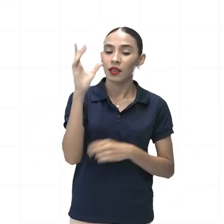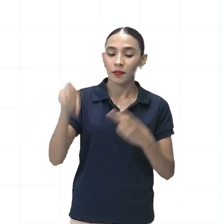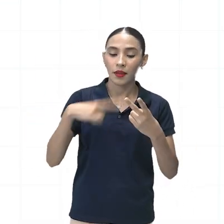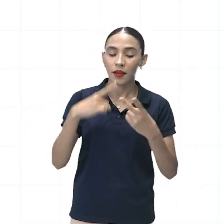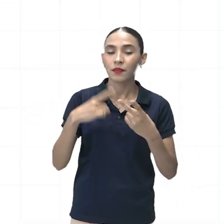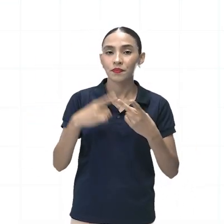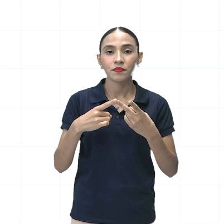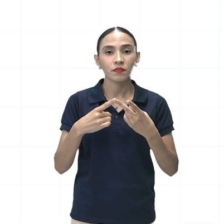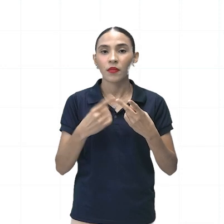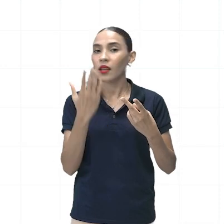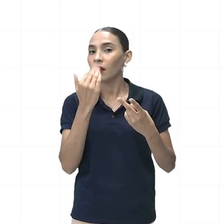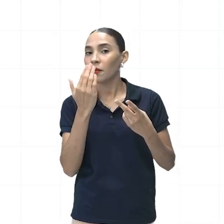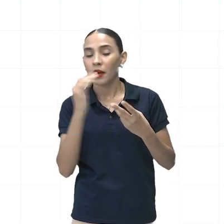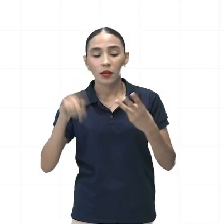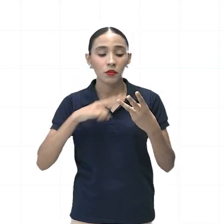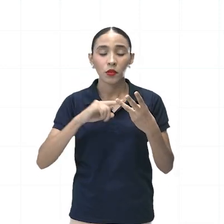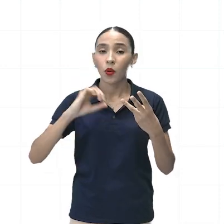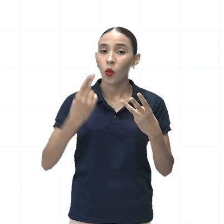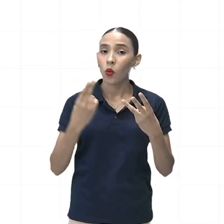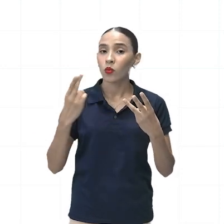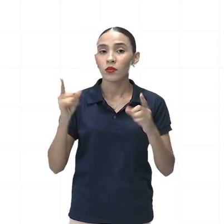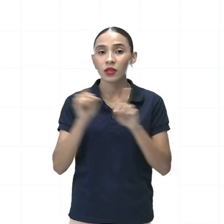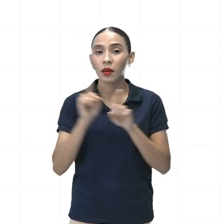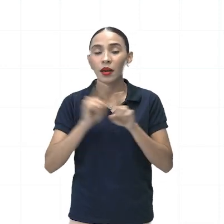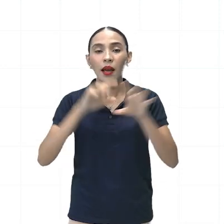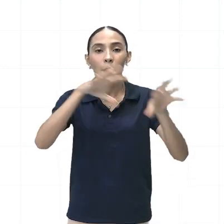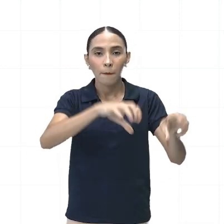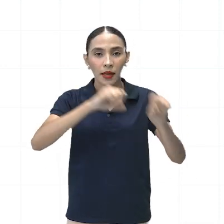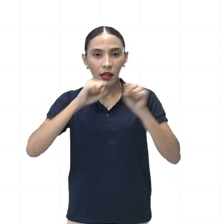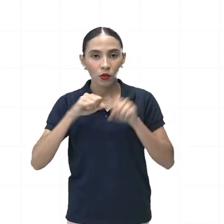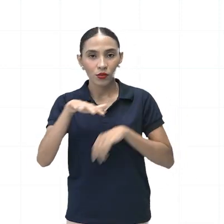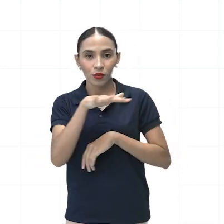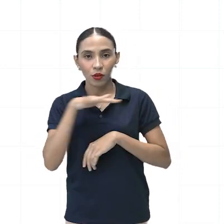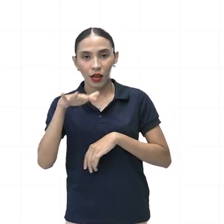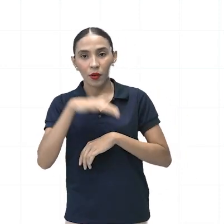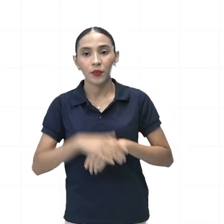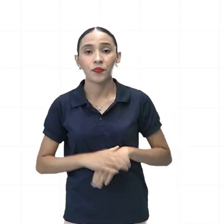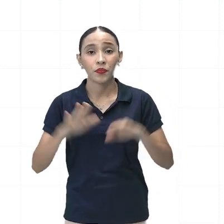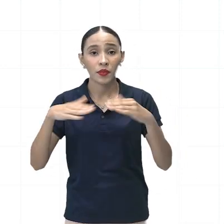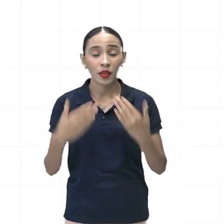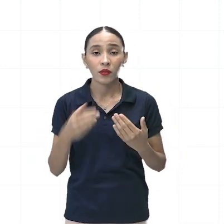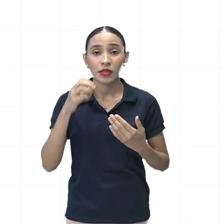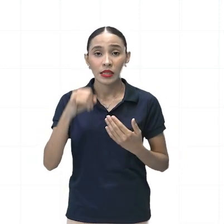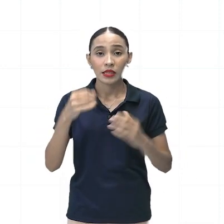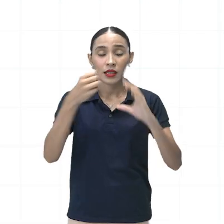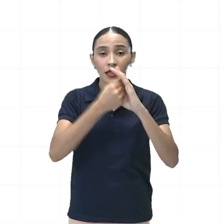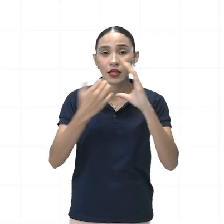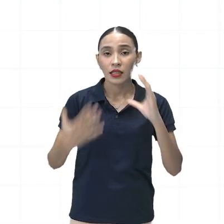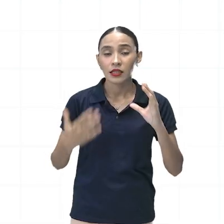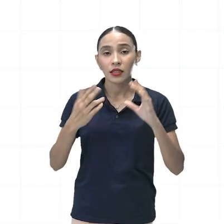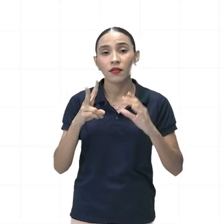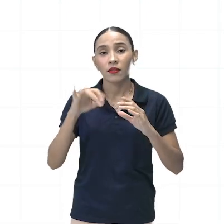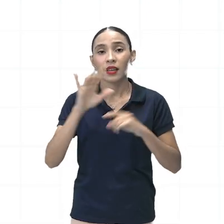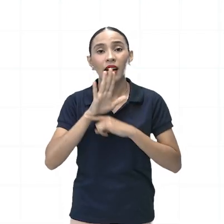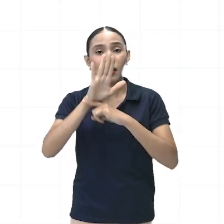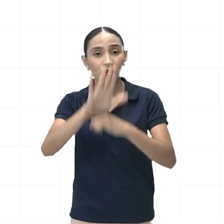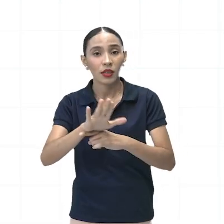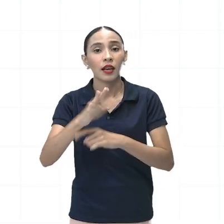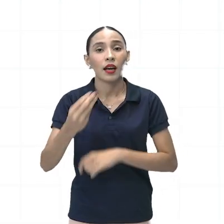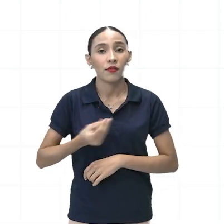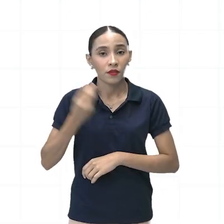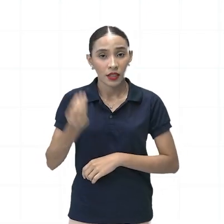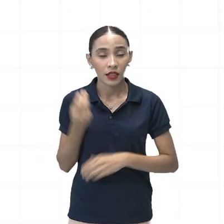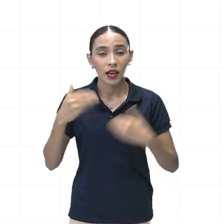a disponibilidade de alimento ou a presença de predadores no ambiente. Quando essas características favorecem a